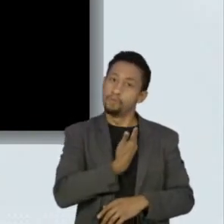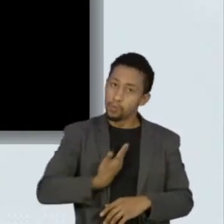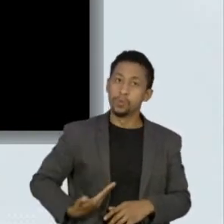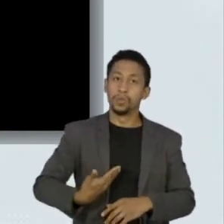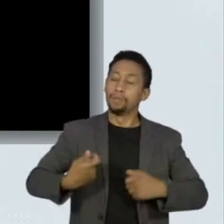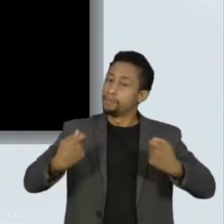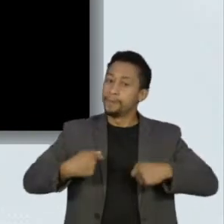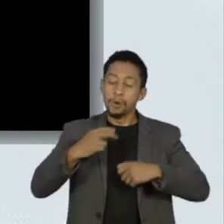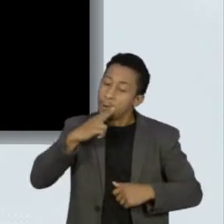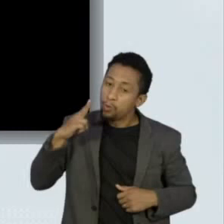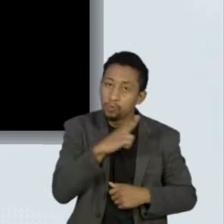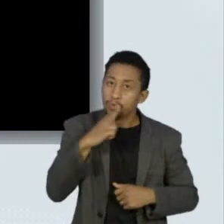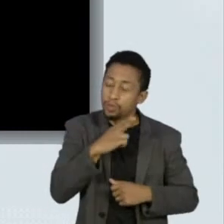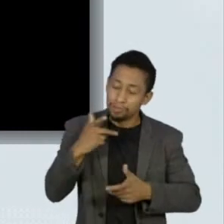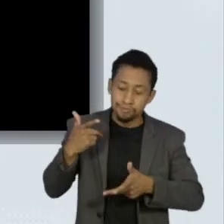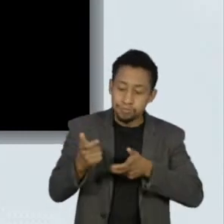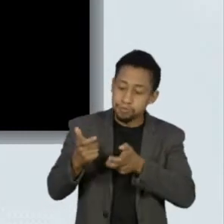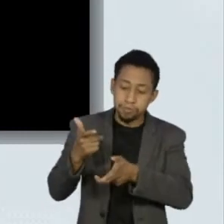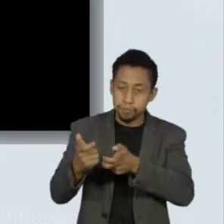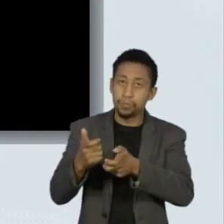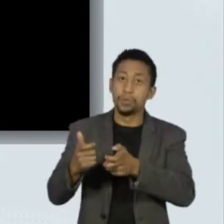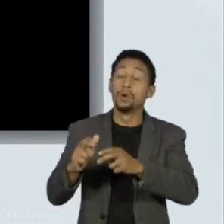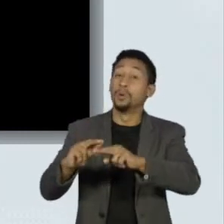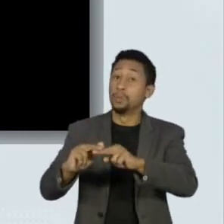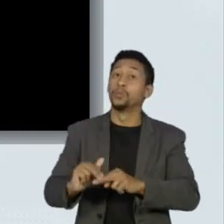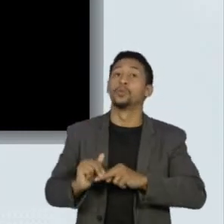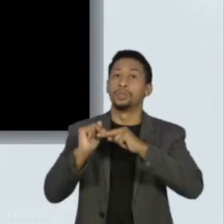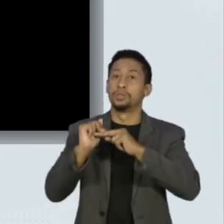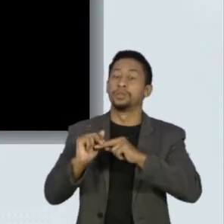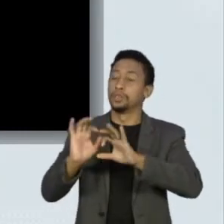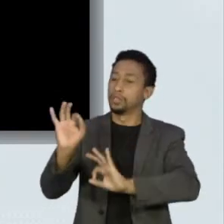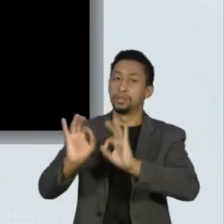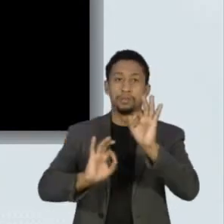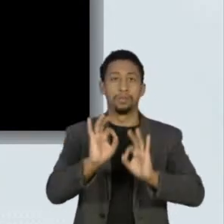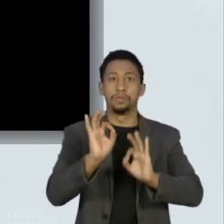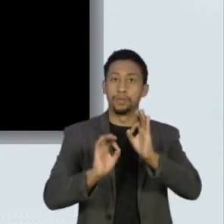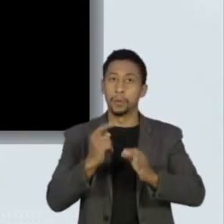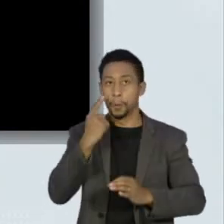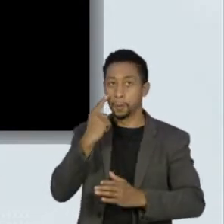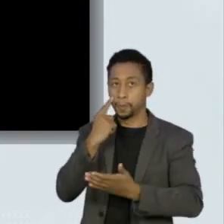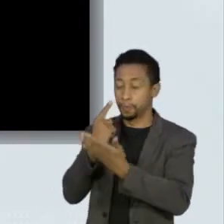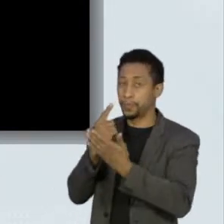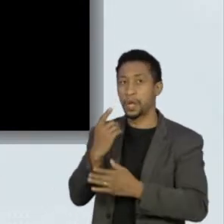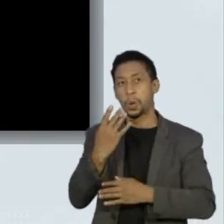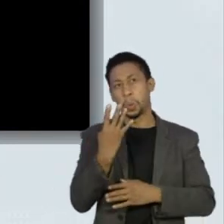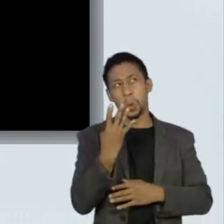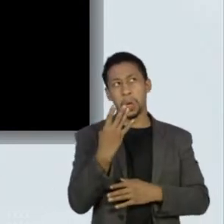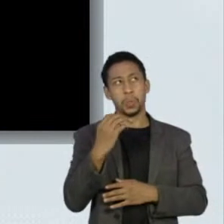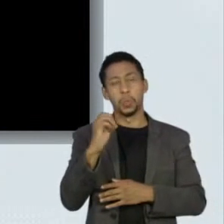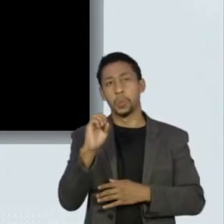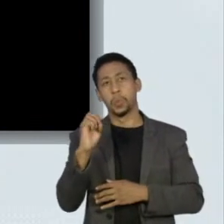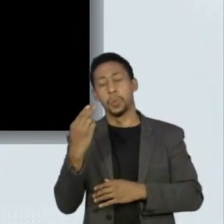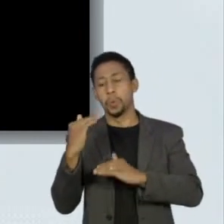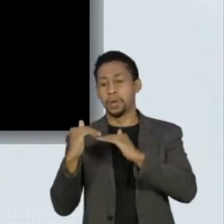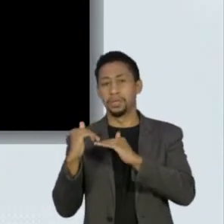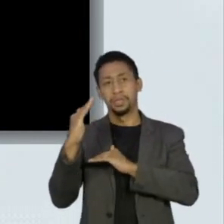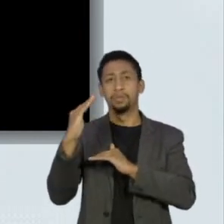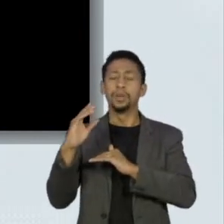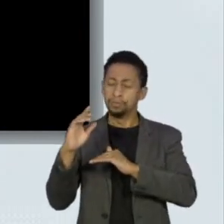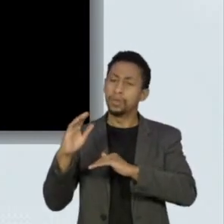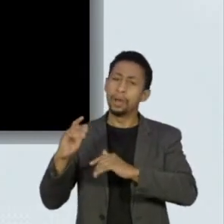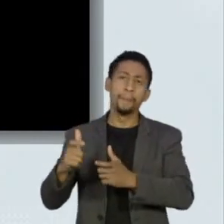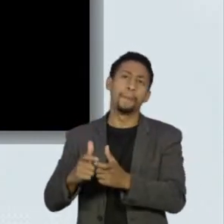fabricantes colocou o limiar que se chamaria score 4 ou superior. Todos começaram a baixar um